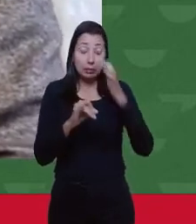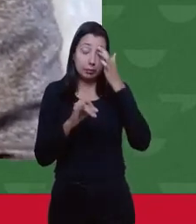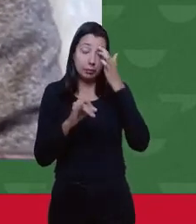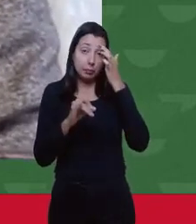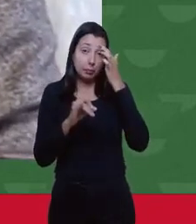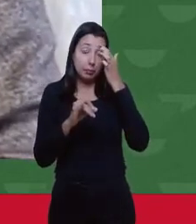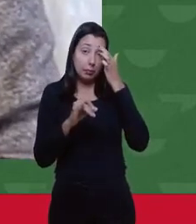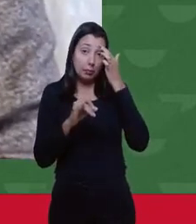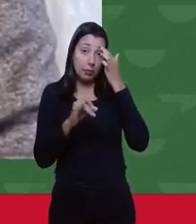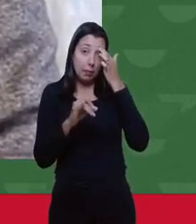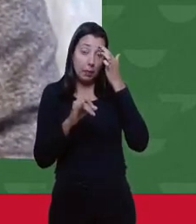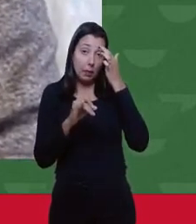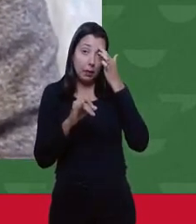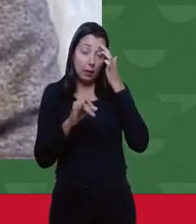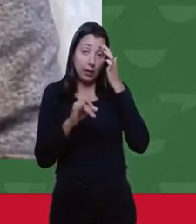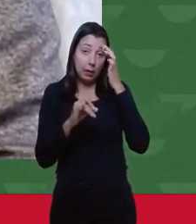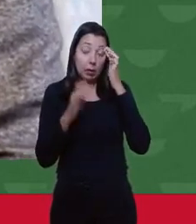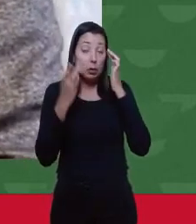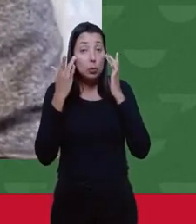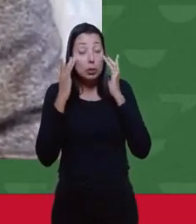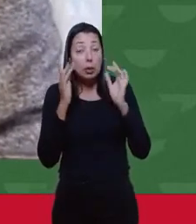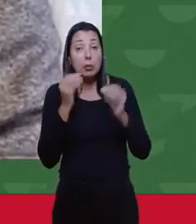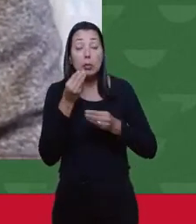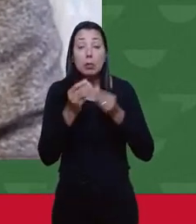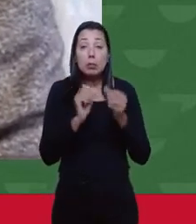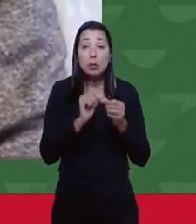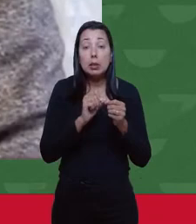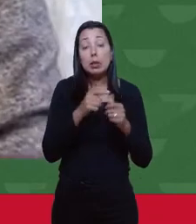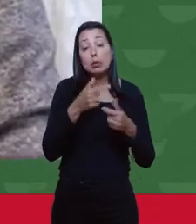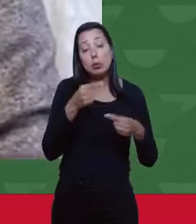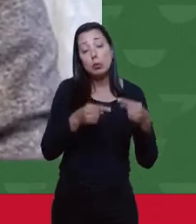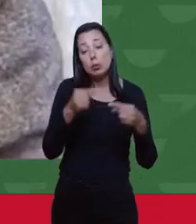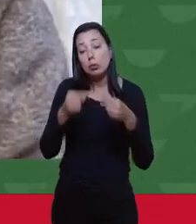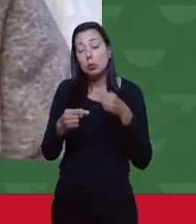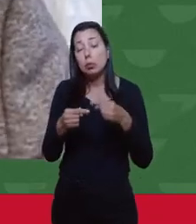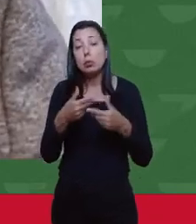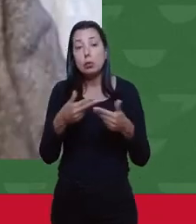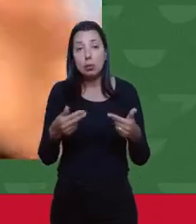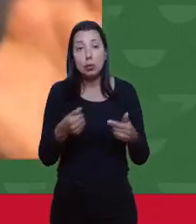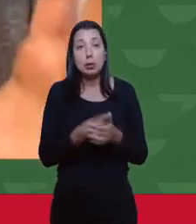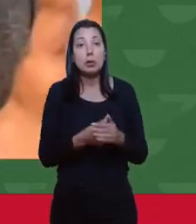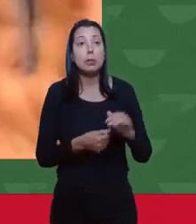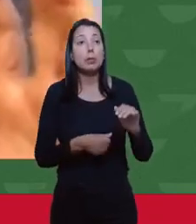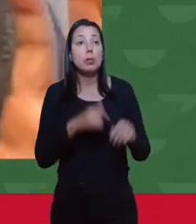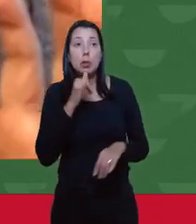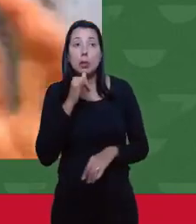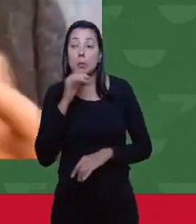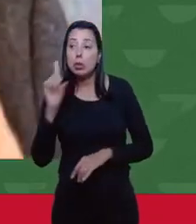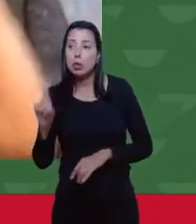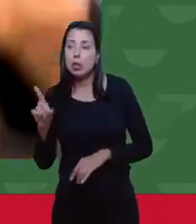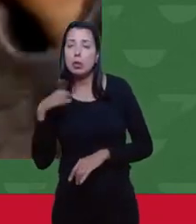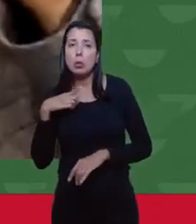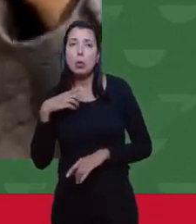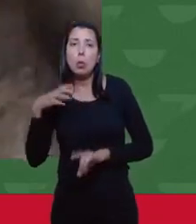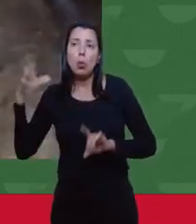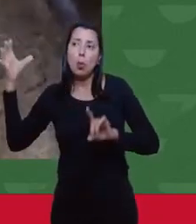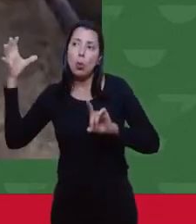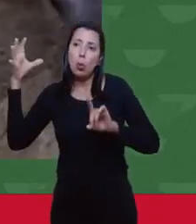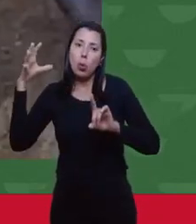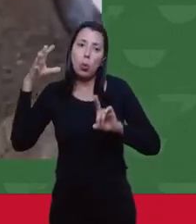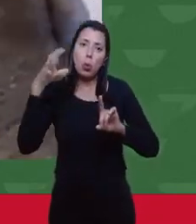não sabem conduzir, não sabem como reagir a esse discurso, a essa mistificação da extrema-direita, por exemplo, o fantasma